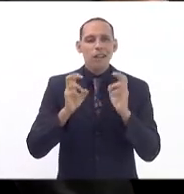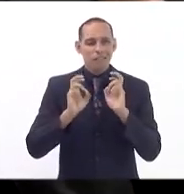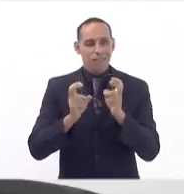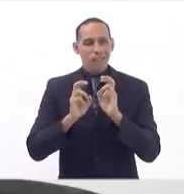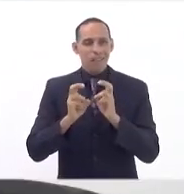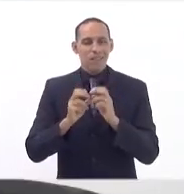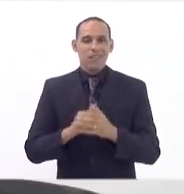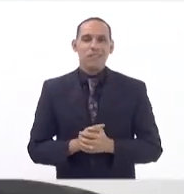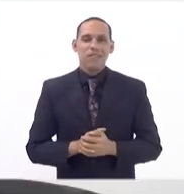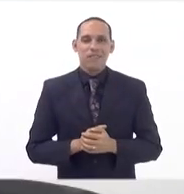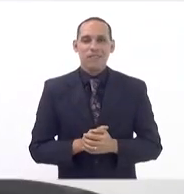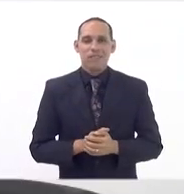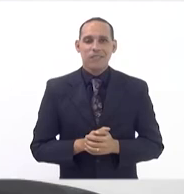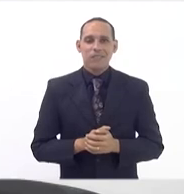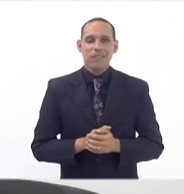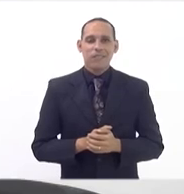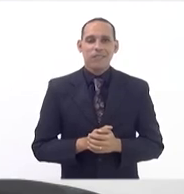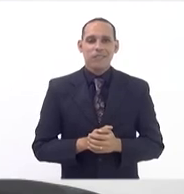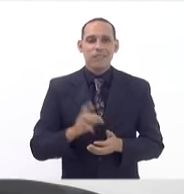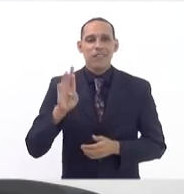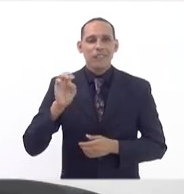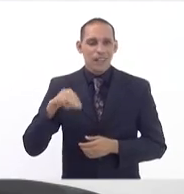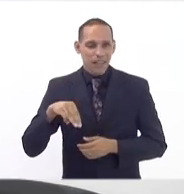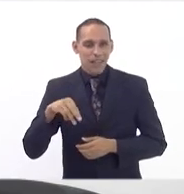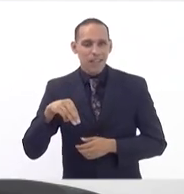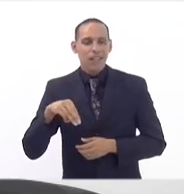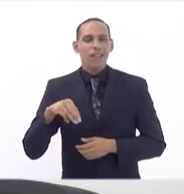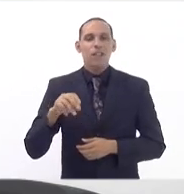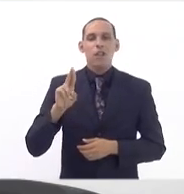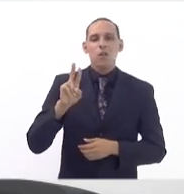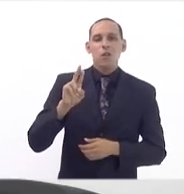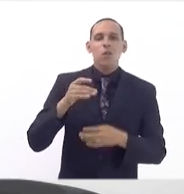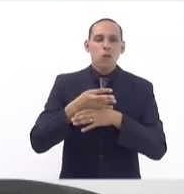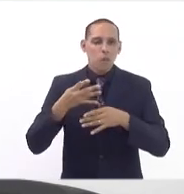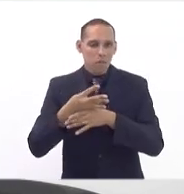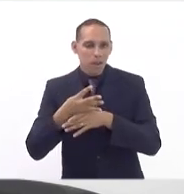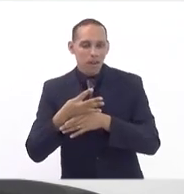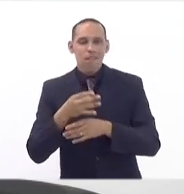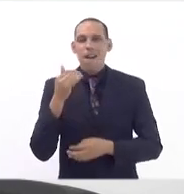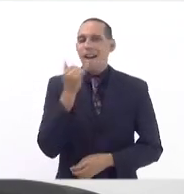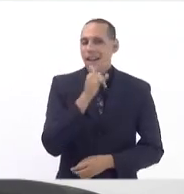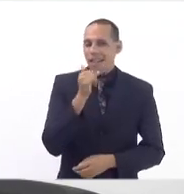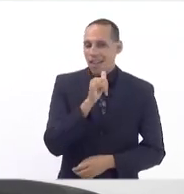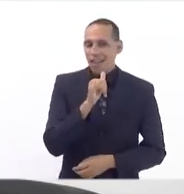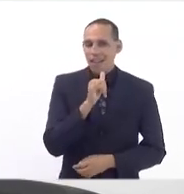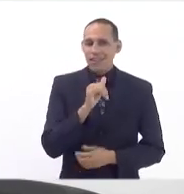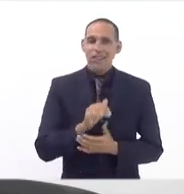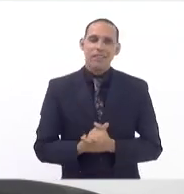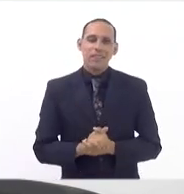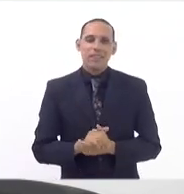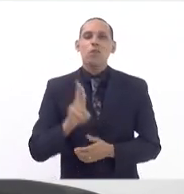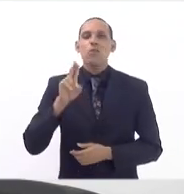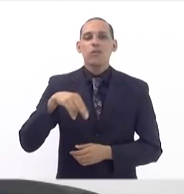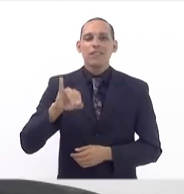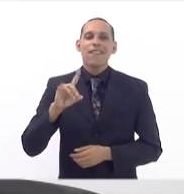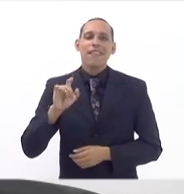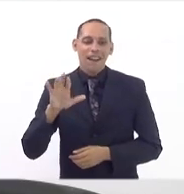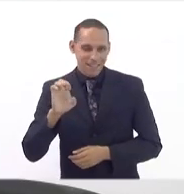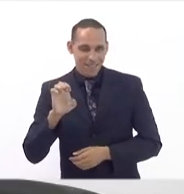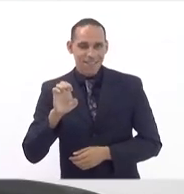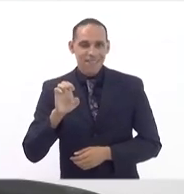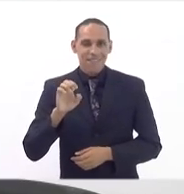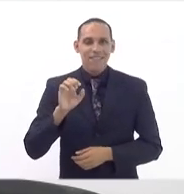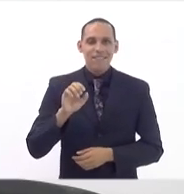e até trem Urbano elétrico trio de unidade elétrico perdão